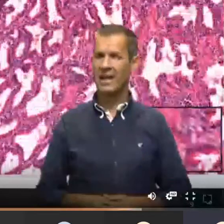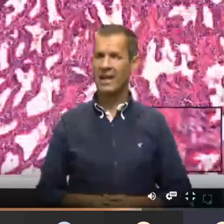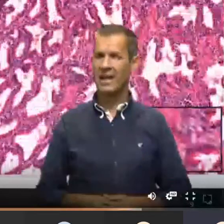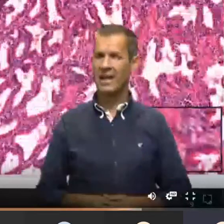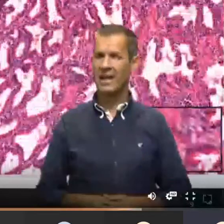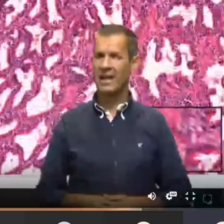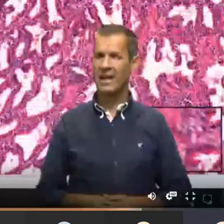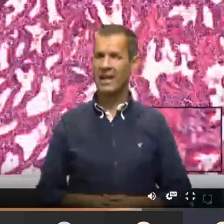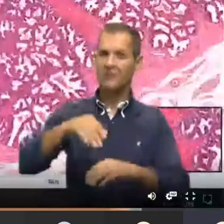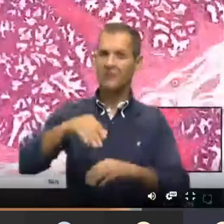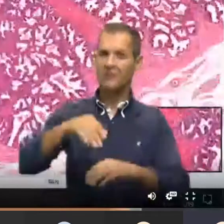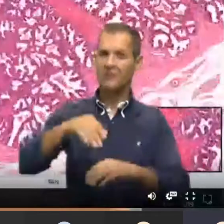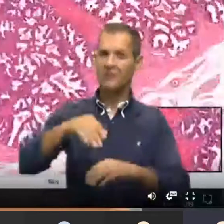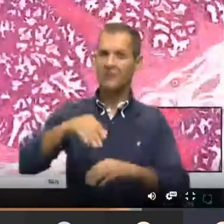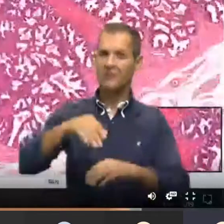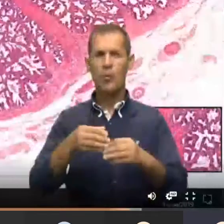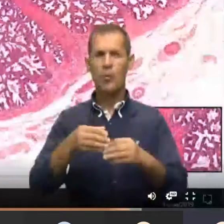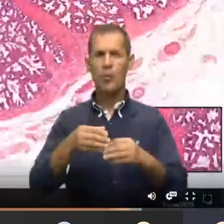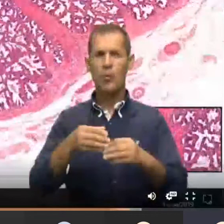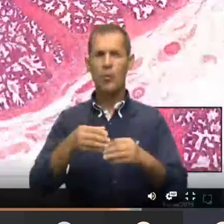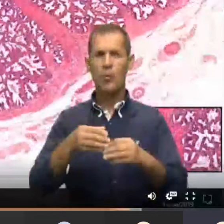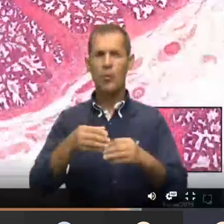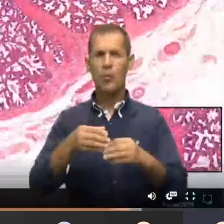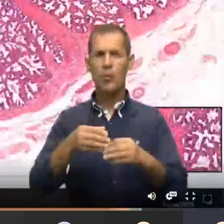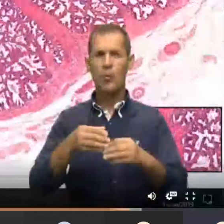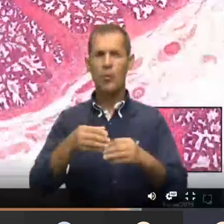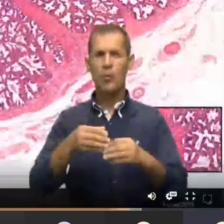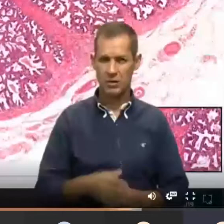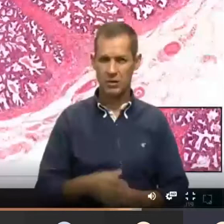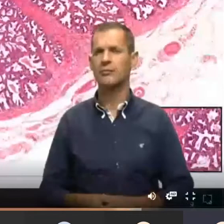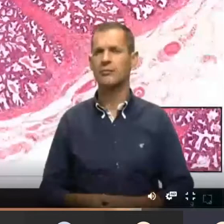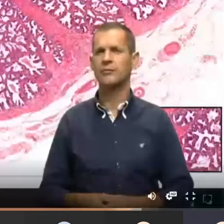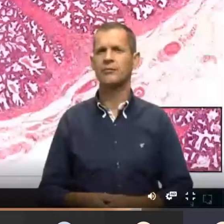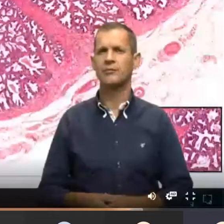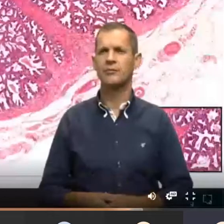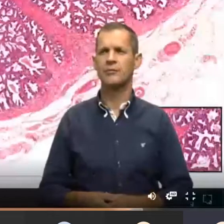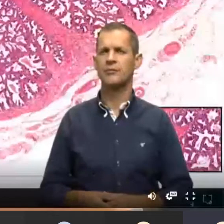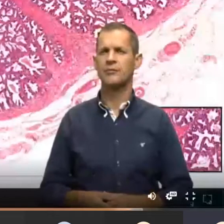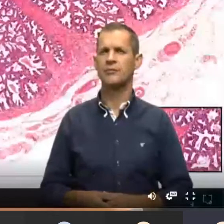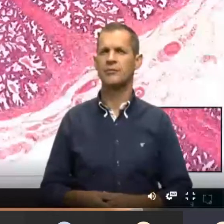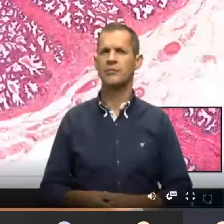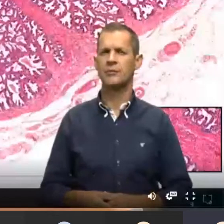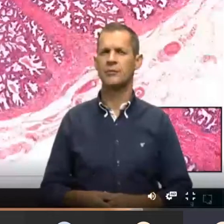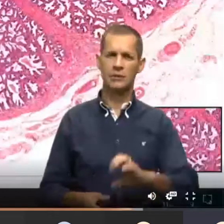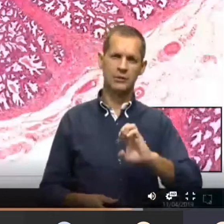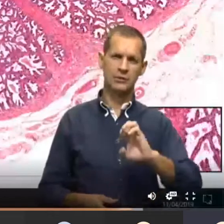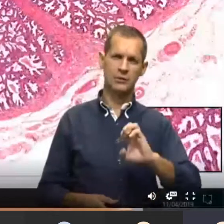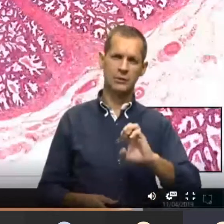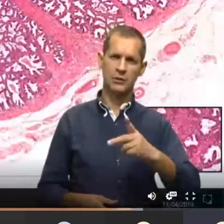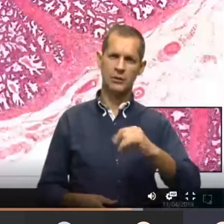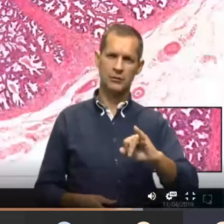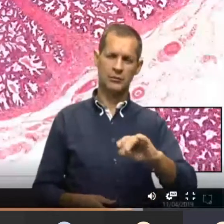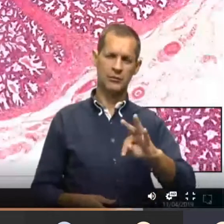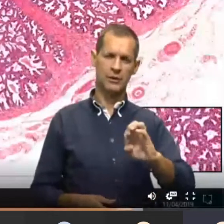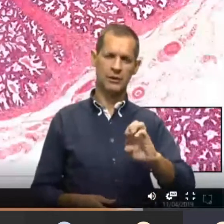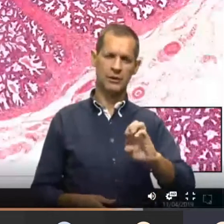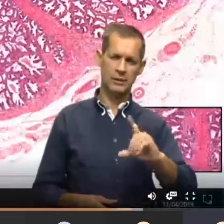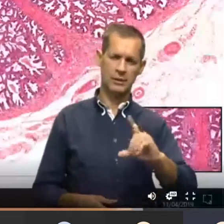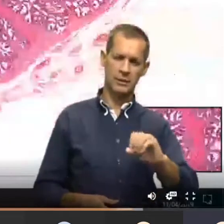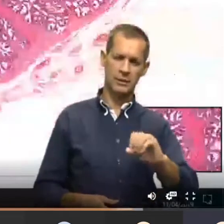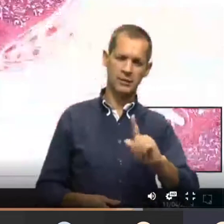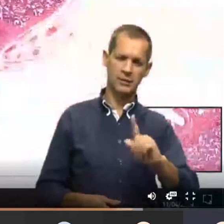né? Então, observem como ele delimita bem a questão do epitélio granular,